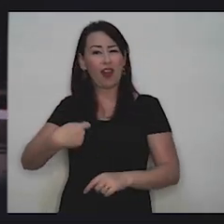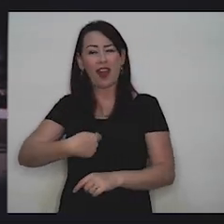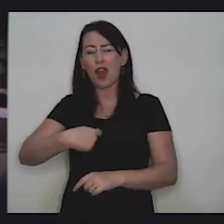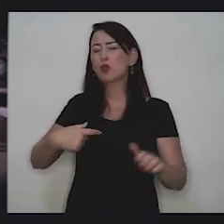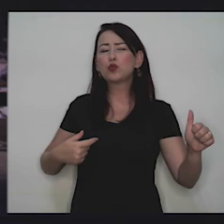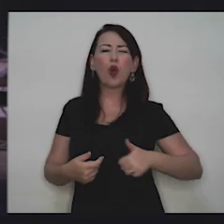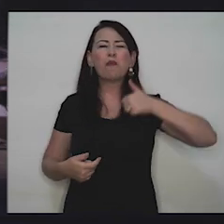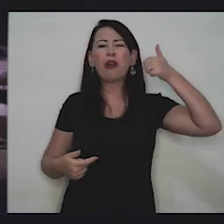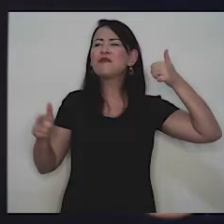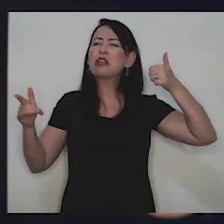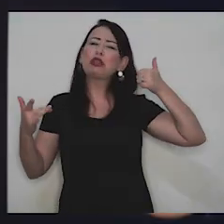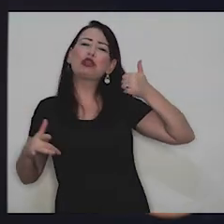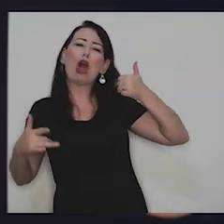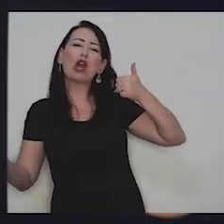dó.